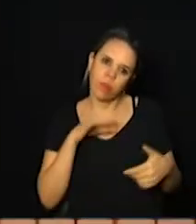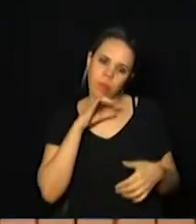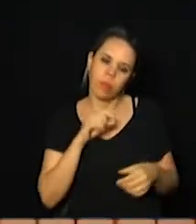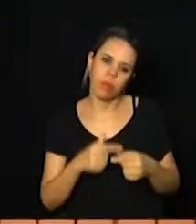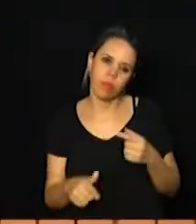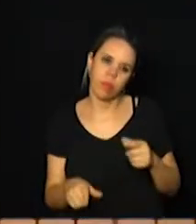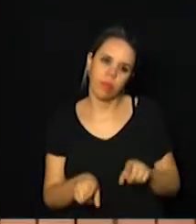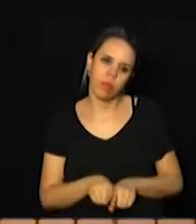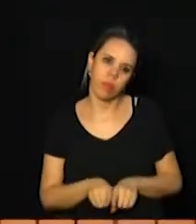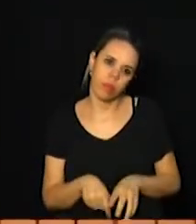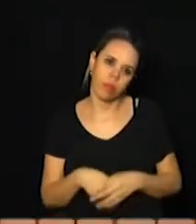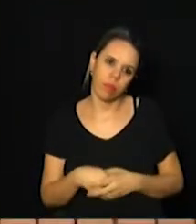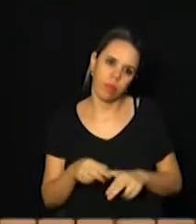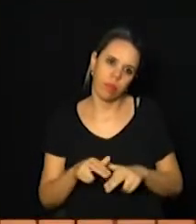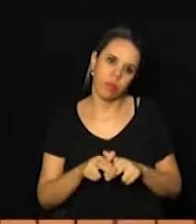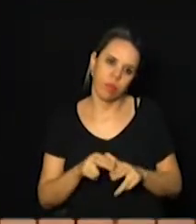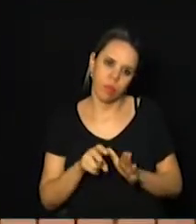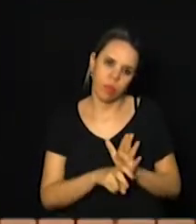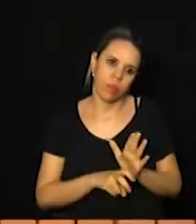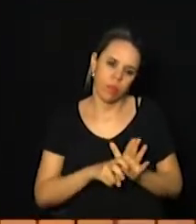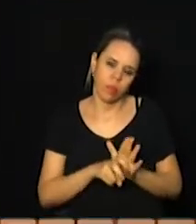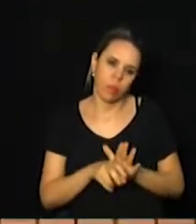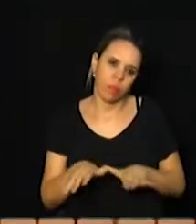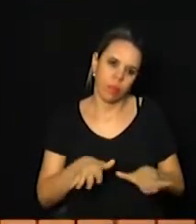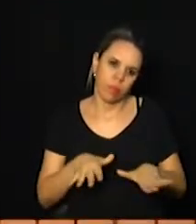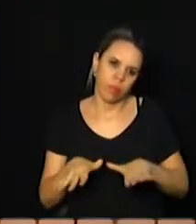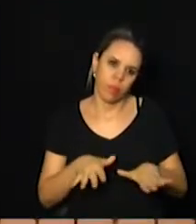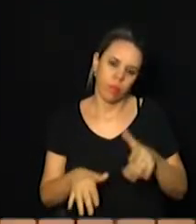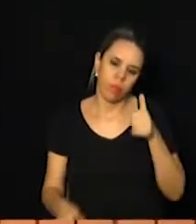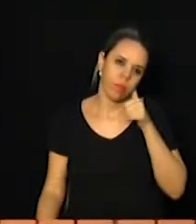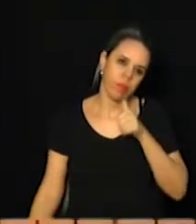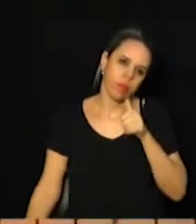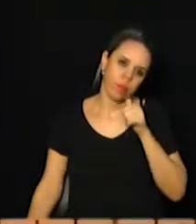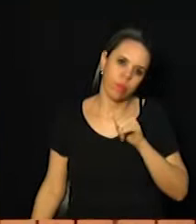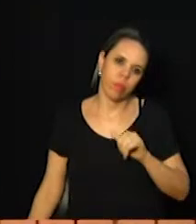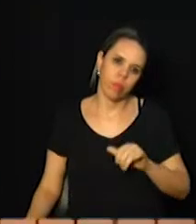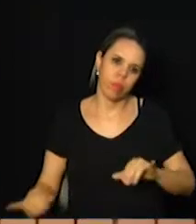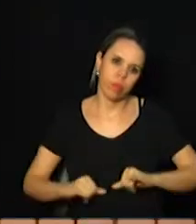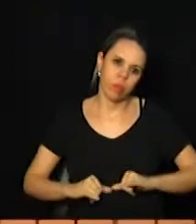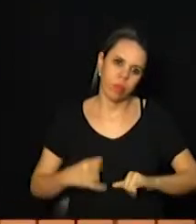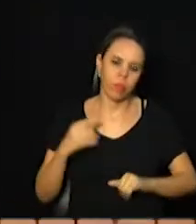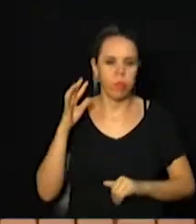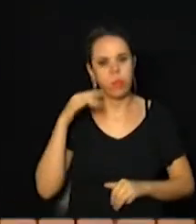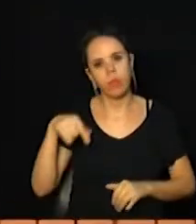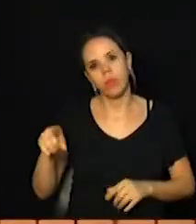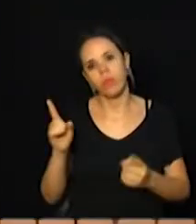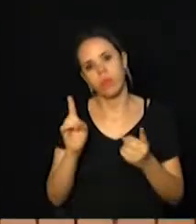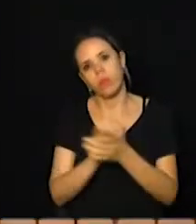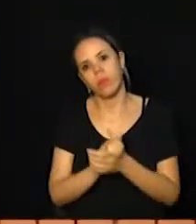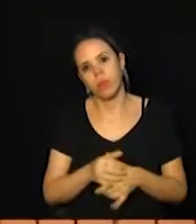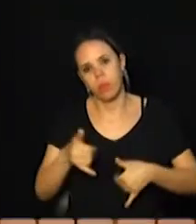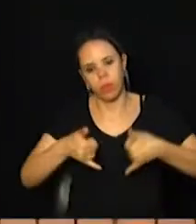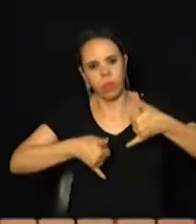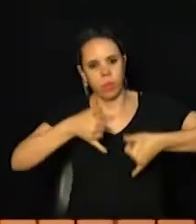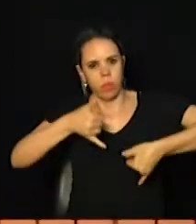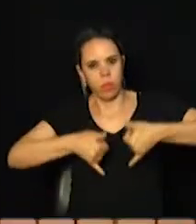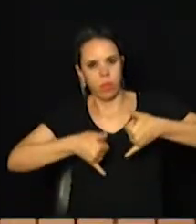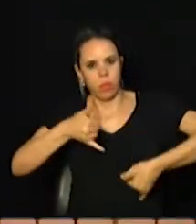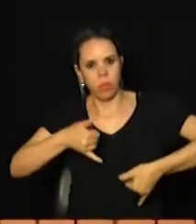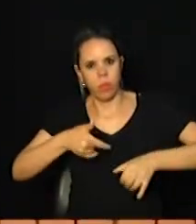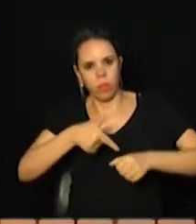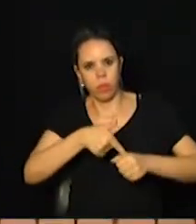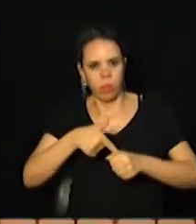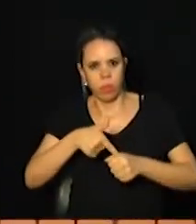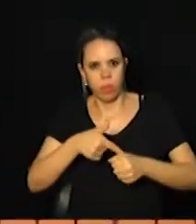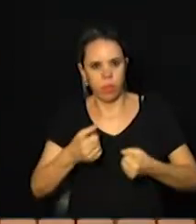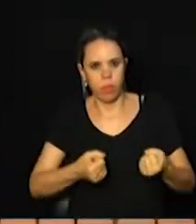acontecem com ele também devido à deficiência dele nós mulheres imagine a gente indo para o casamento que o sapato desse tamanho tenho que